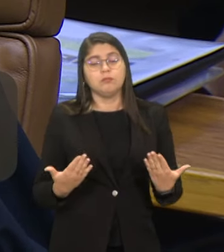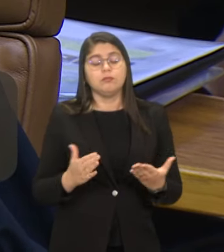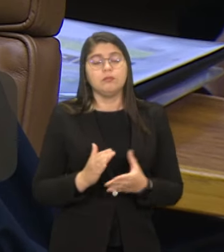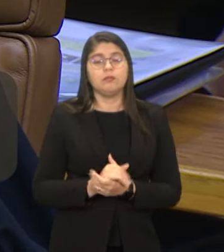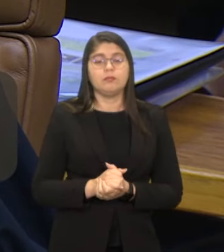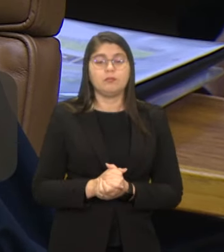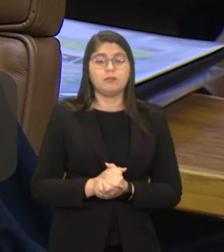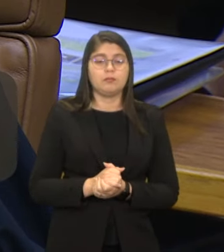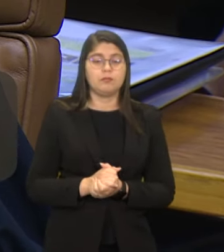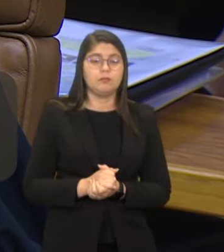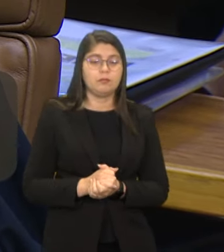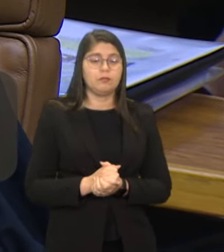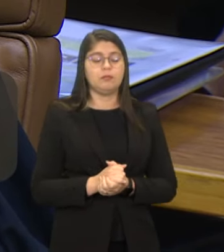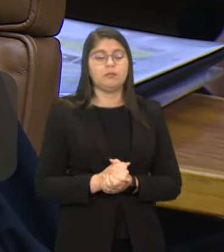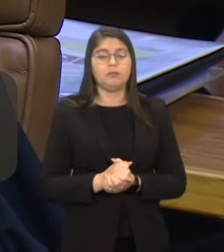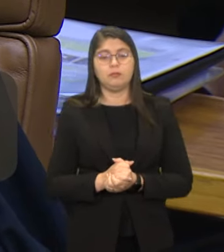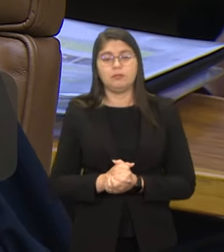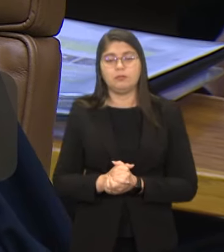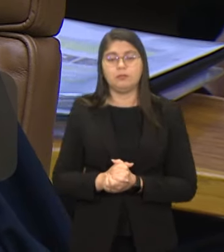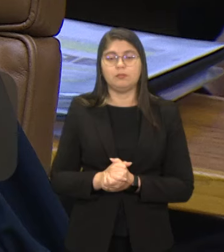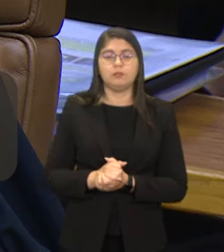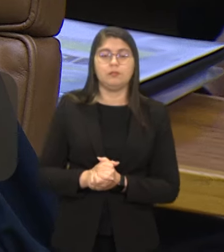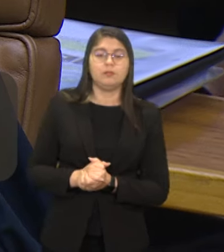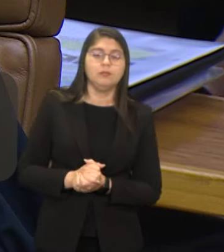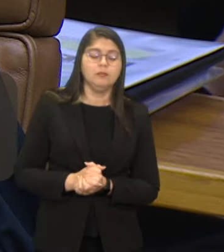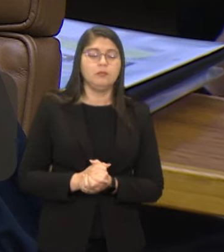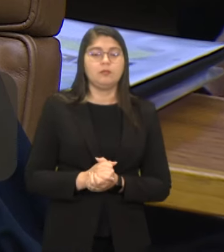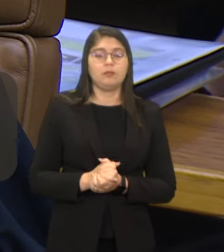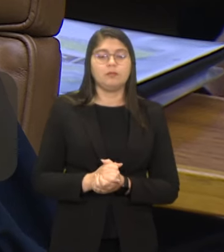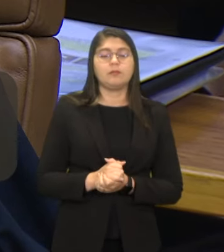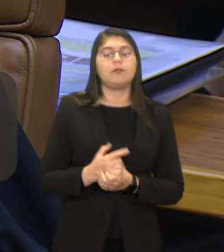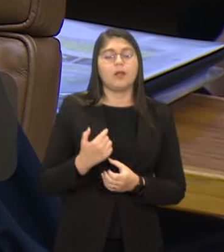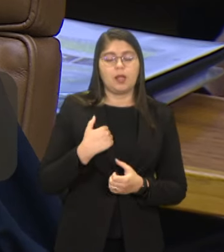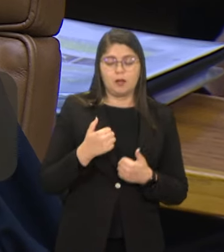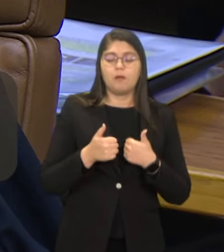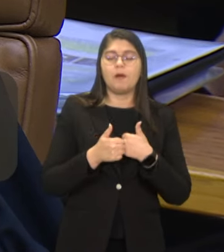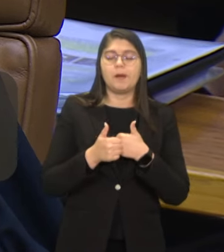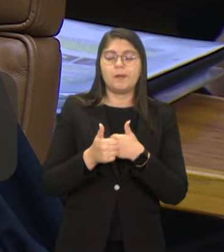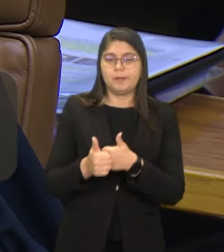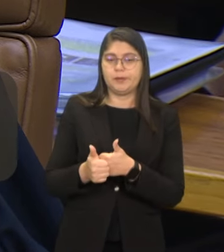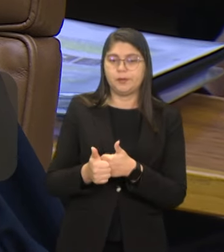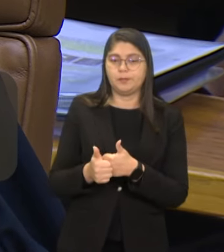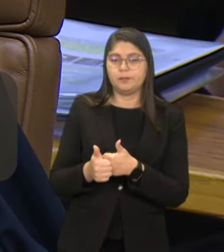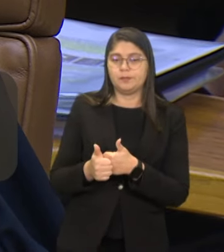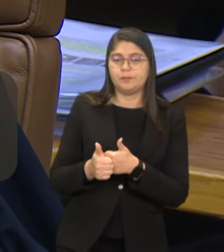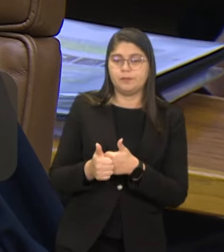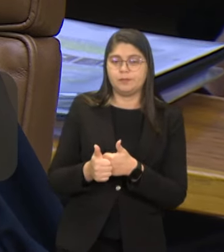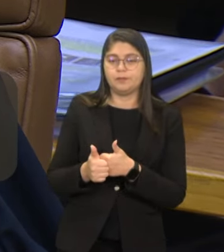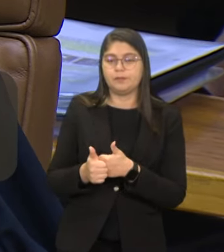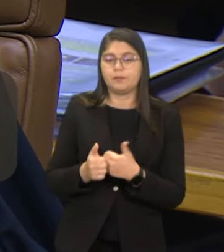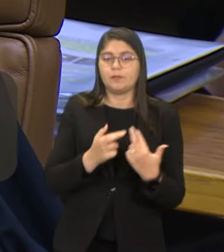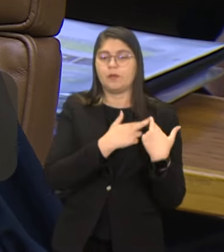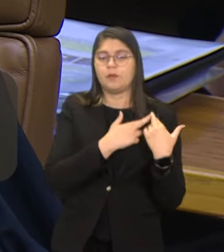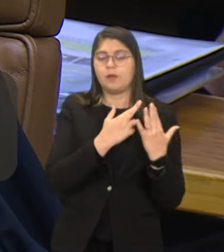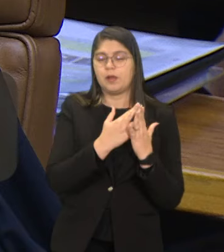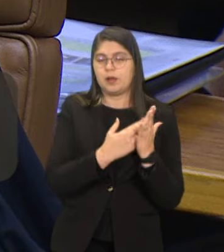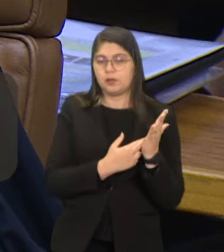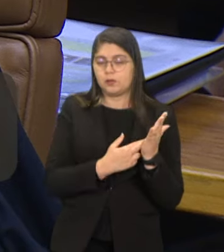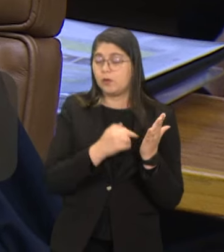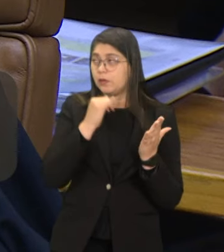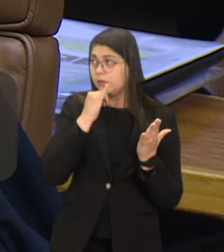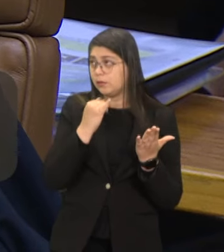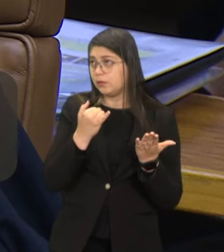eu, como já adiantei, eu acompanho o eminente relator, caso vencido na proposta,